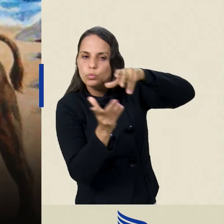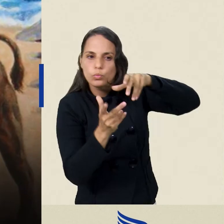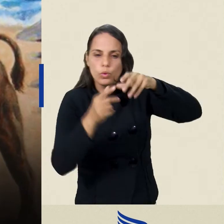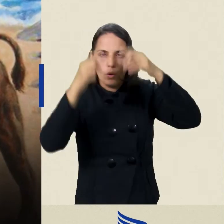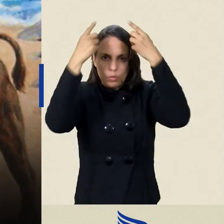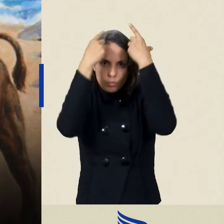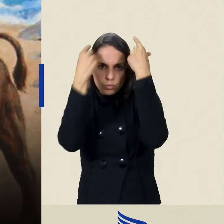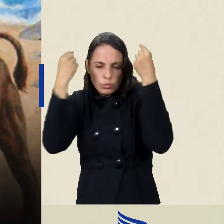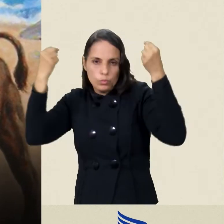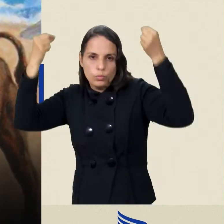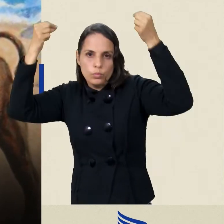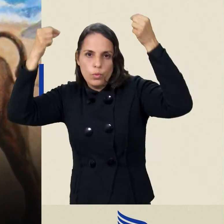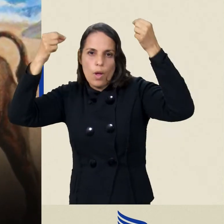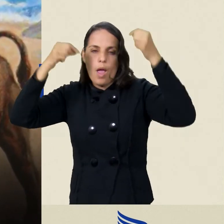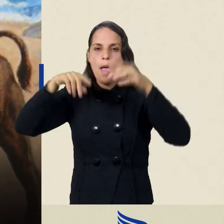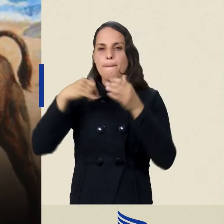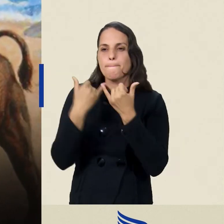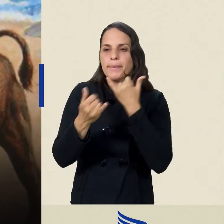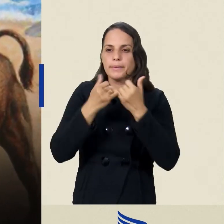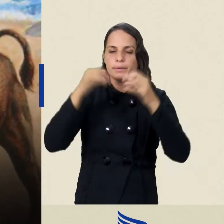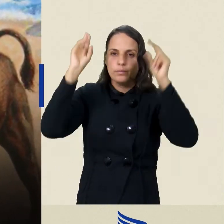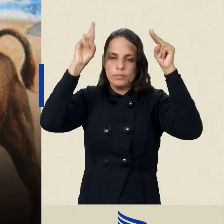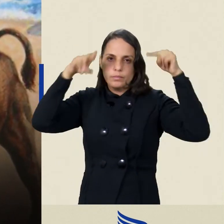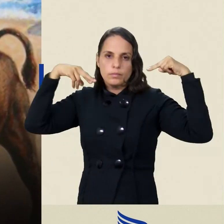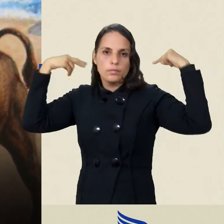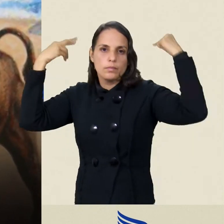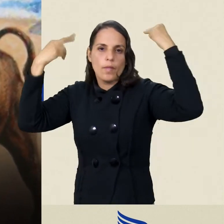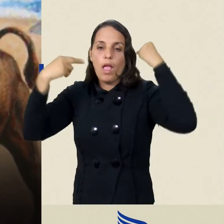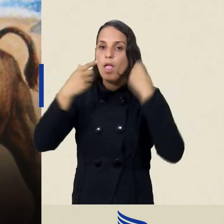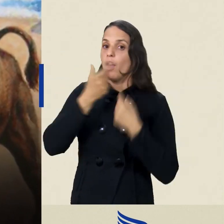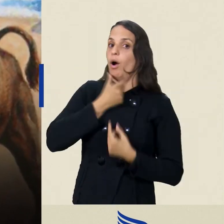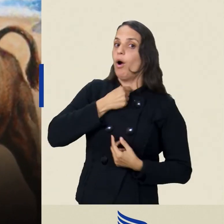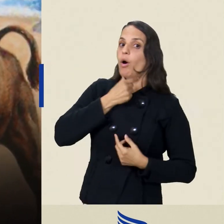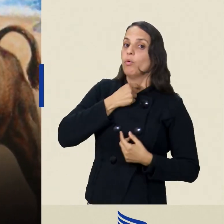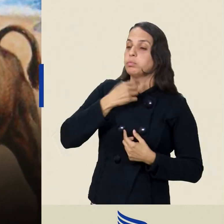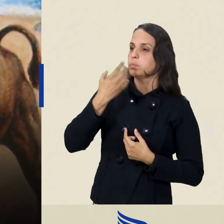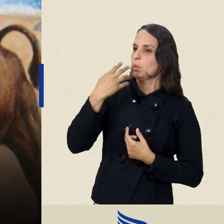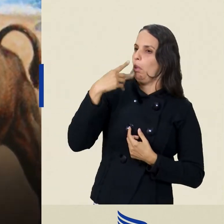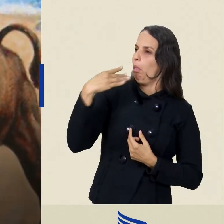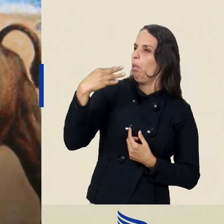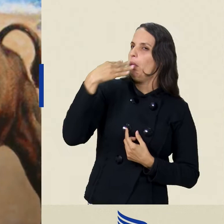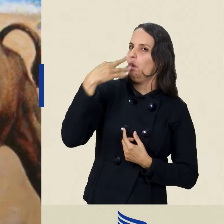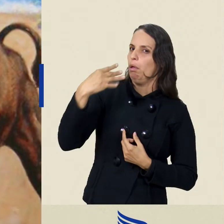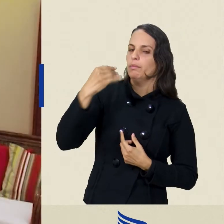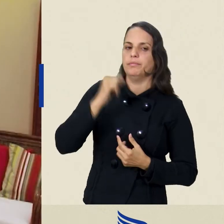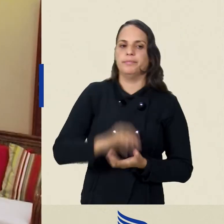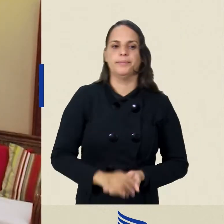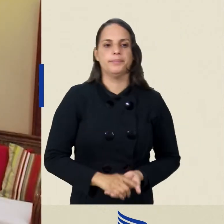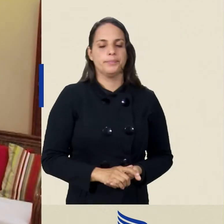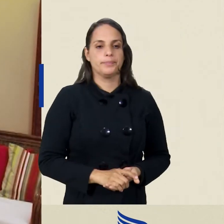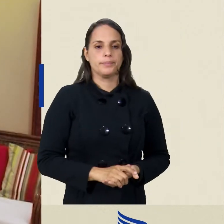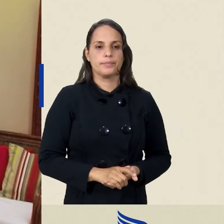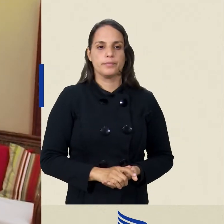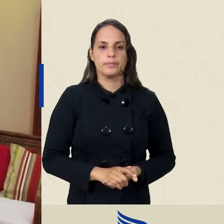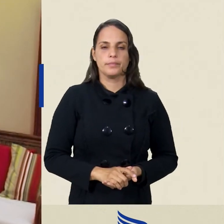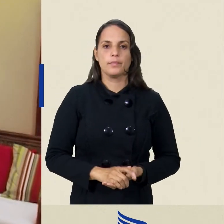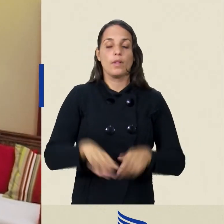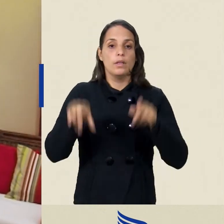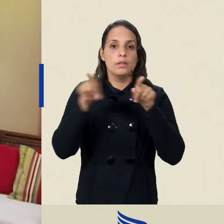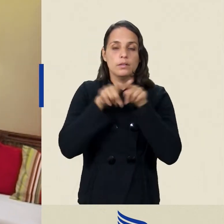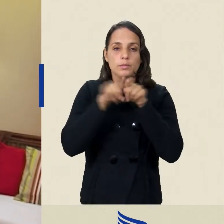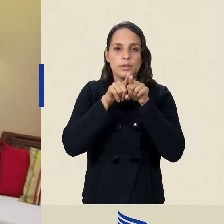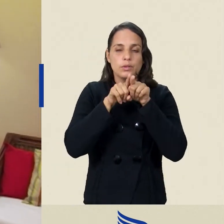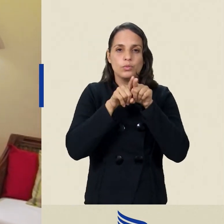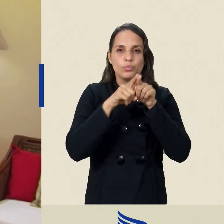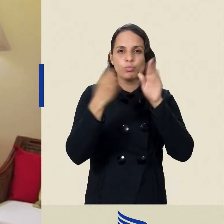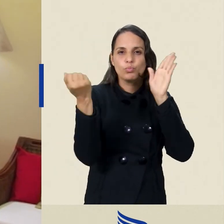chifres semelhantes aos de um cordeiro, e falava como o dragão. Apocalipse 13, 11. Temos aqui um símbolo